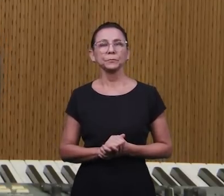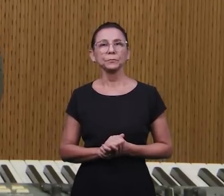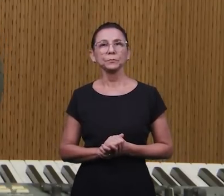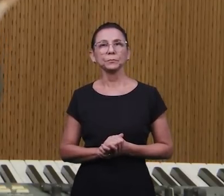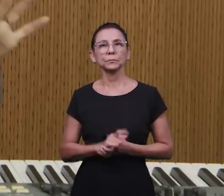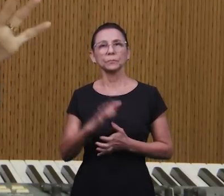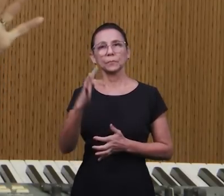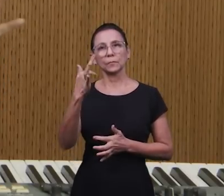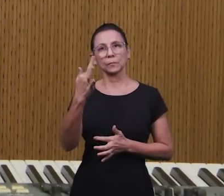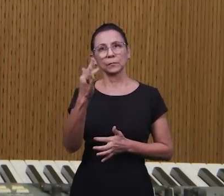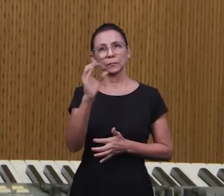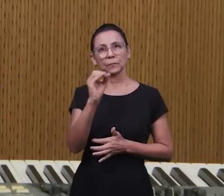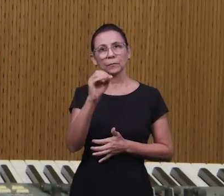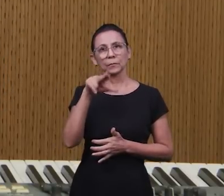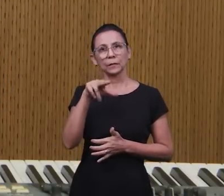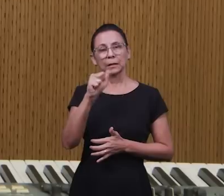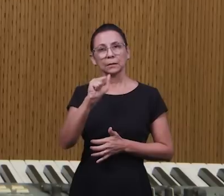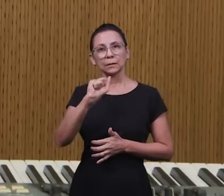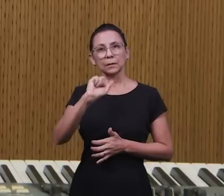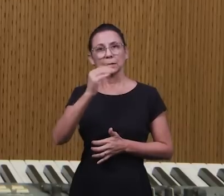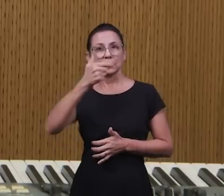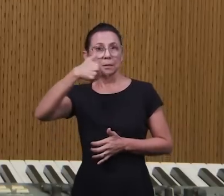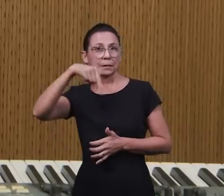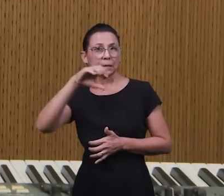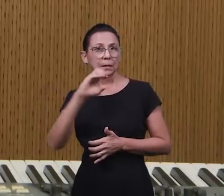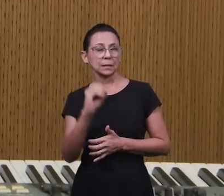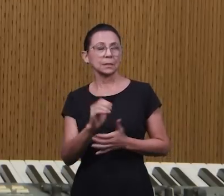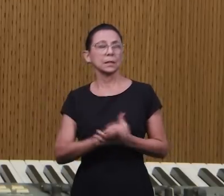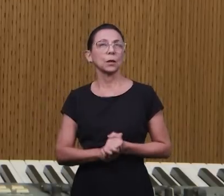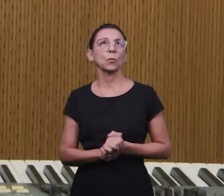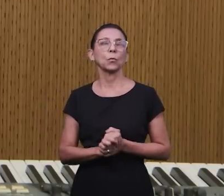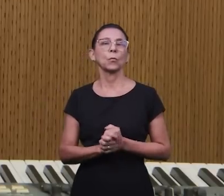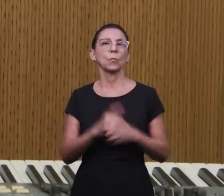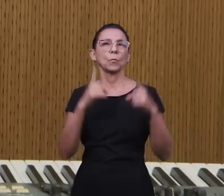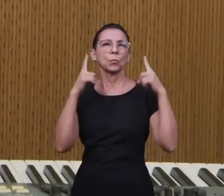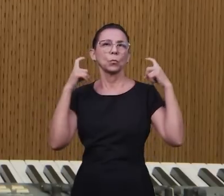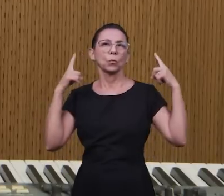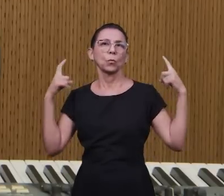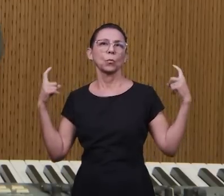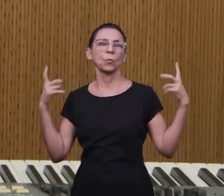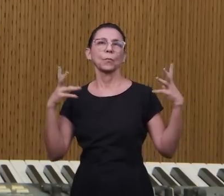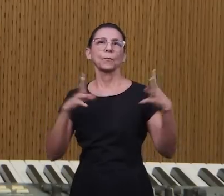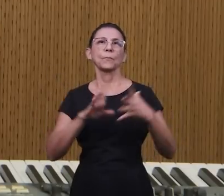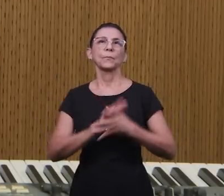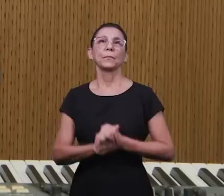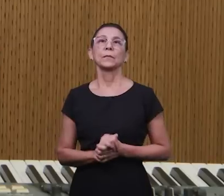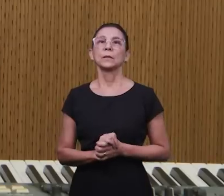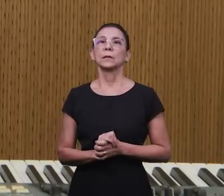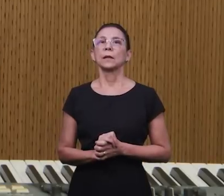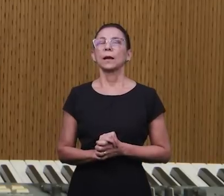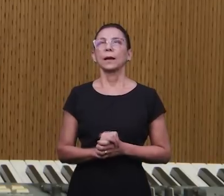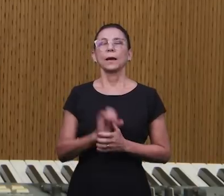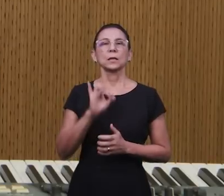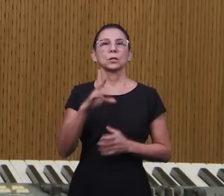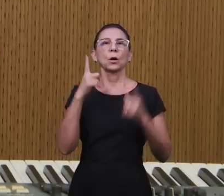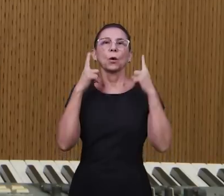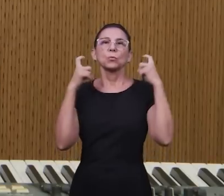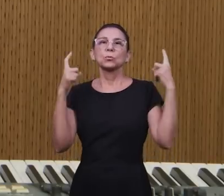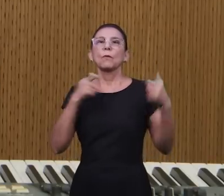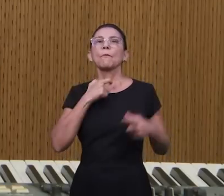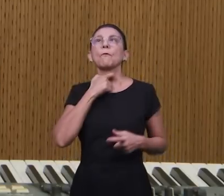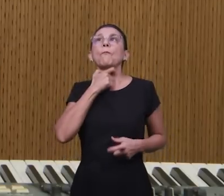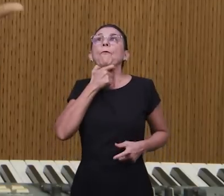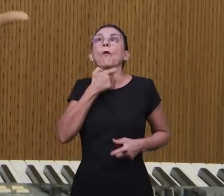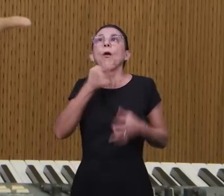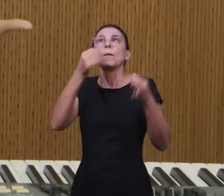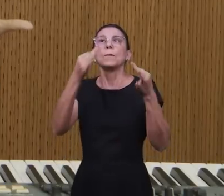Fonação em si é como um zumbido, um ruído. Não tem voz completa. Então, esse